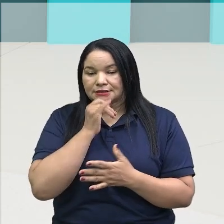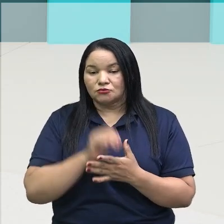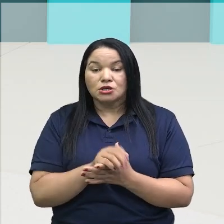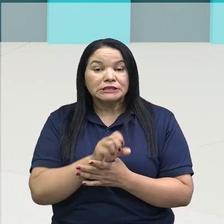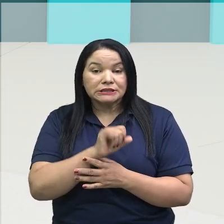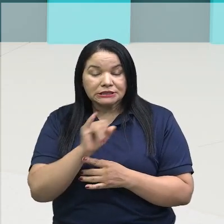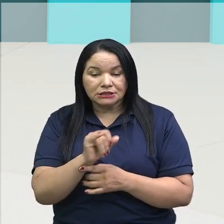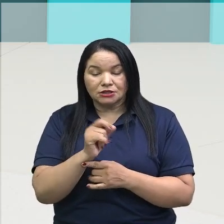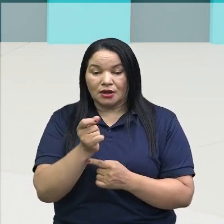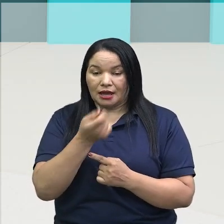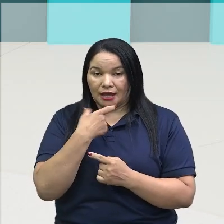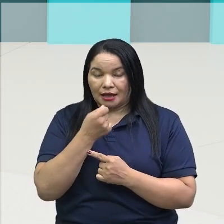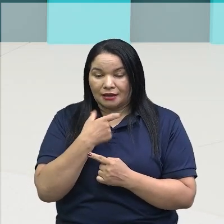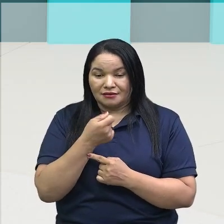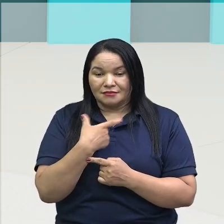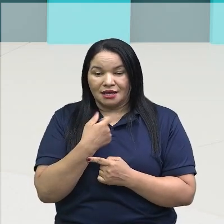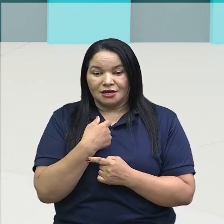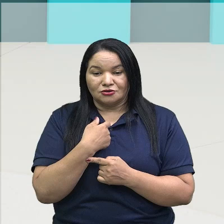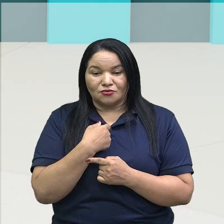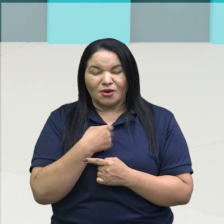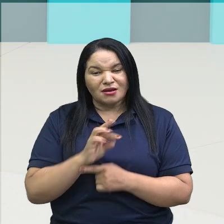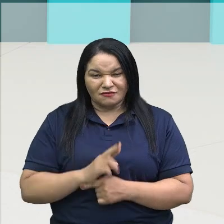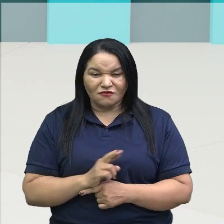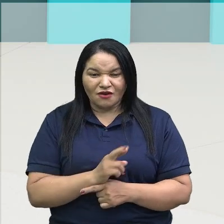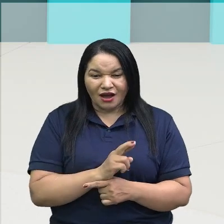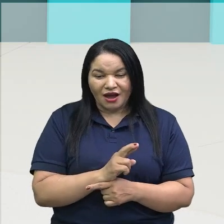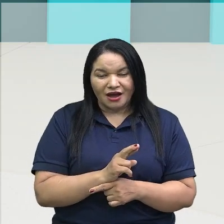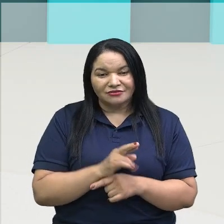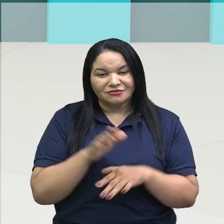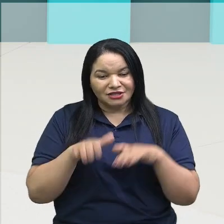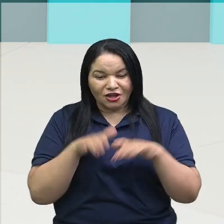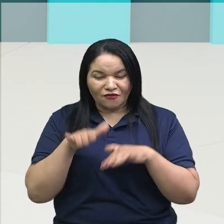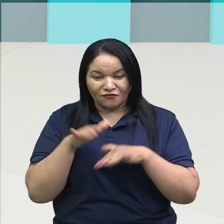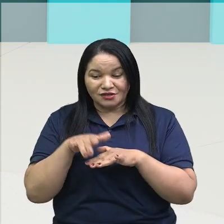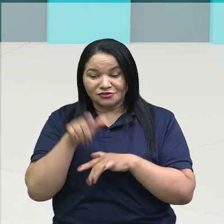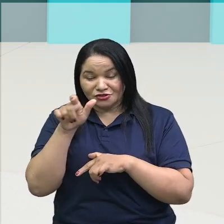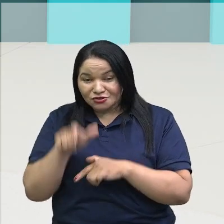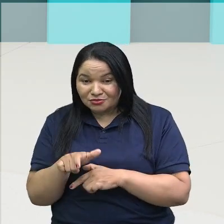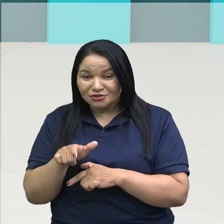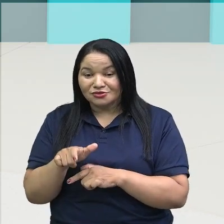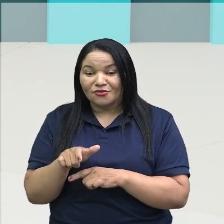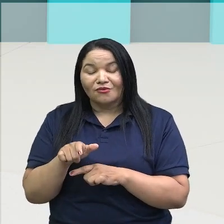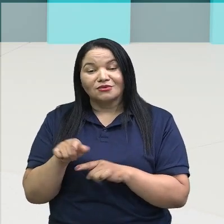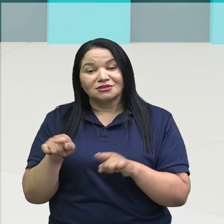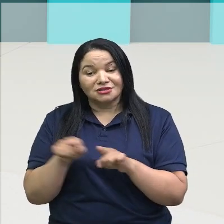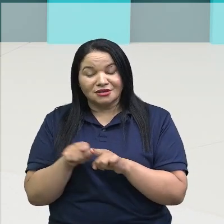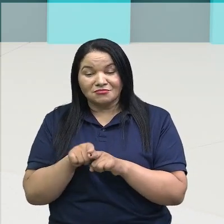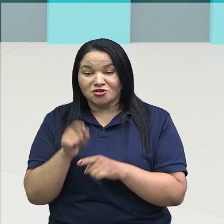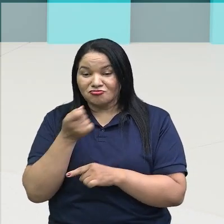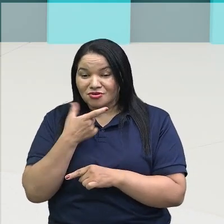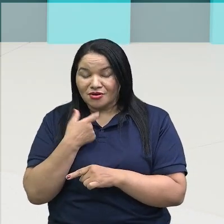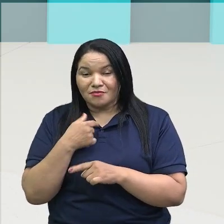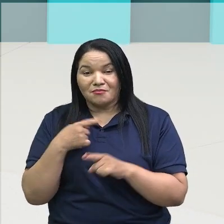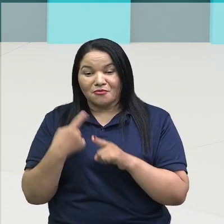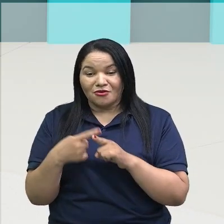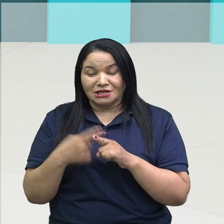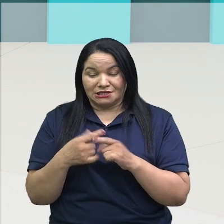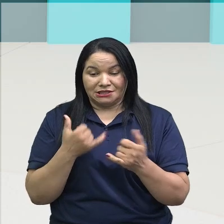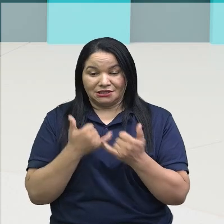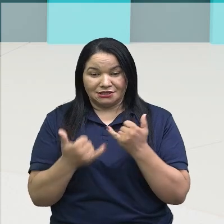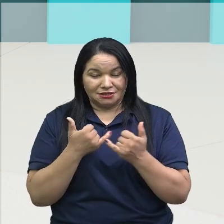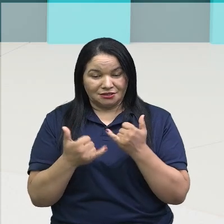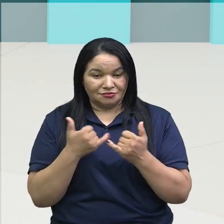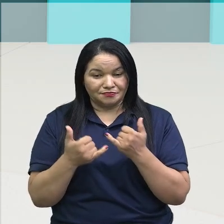o remédio funcionou com ratos, irá funcionar com seres humanos, pois ambos são semelhantes